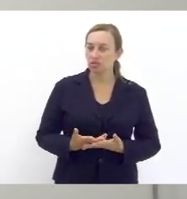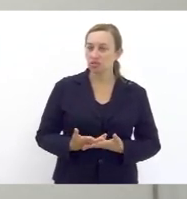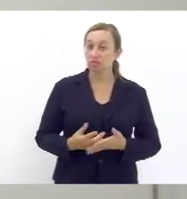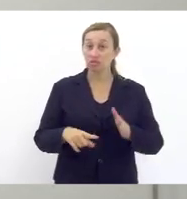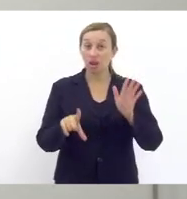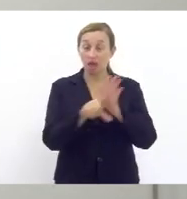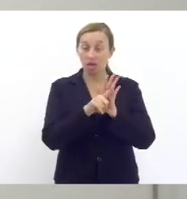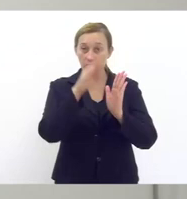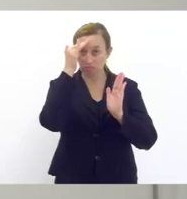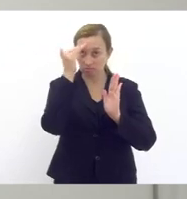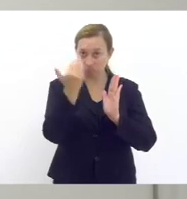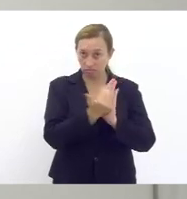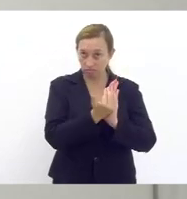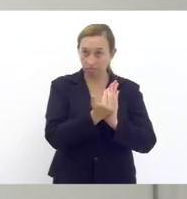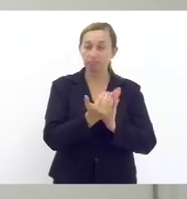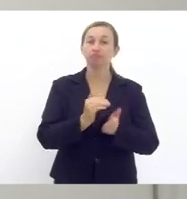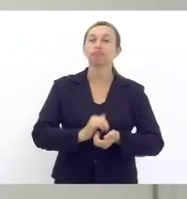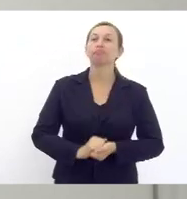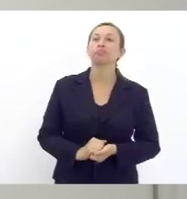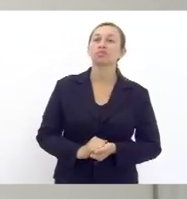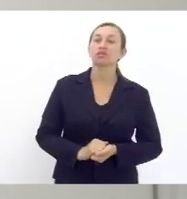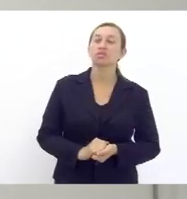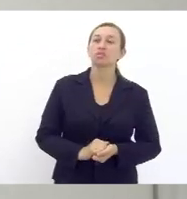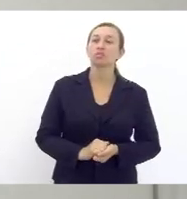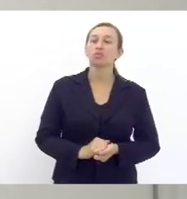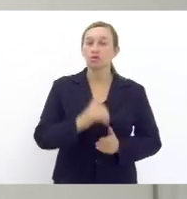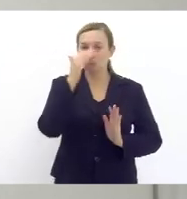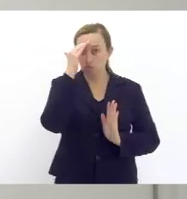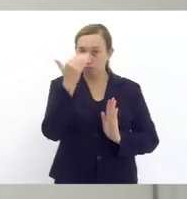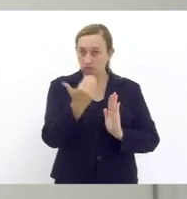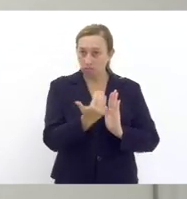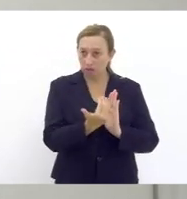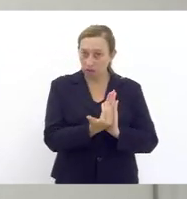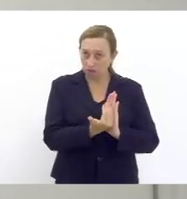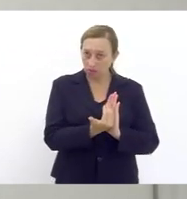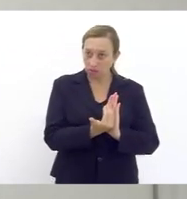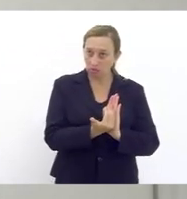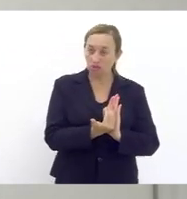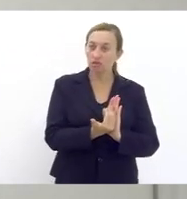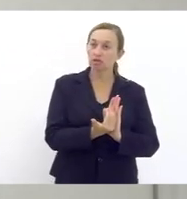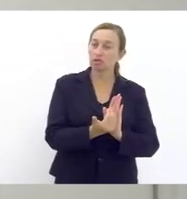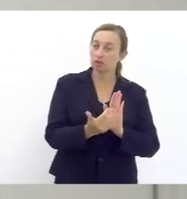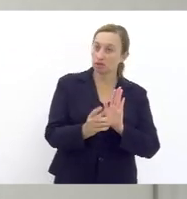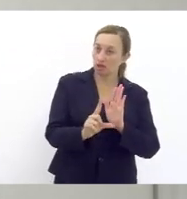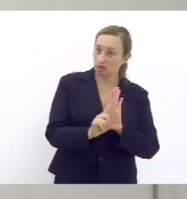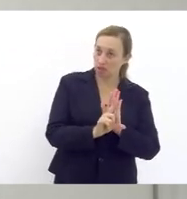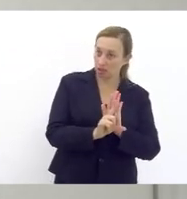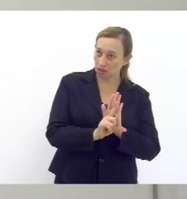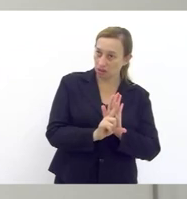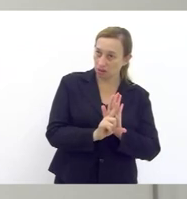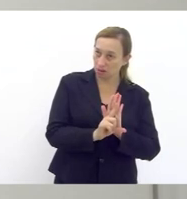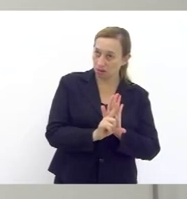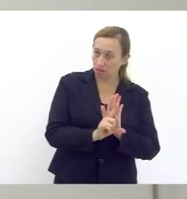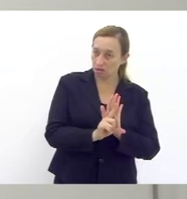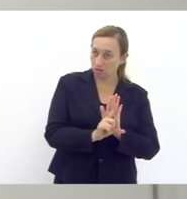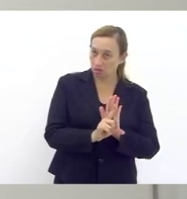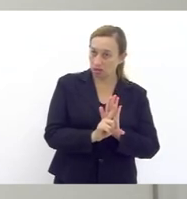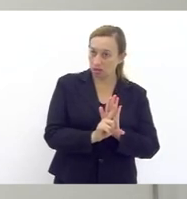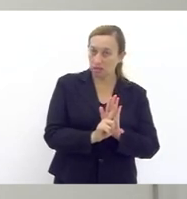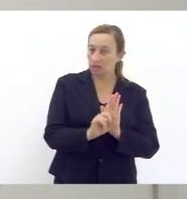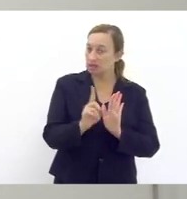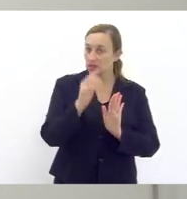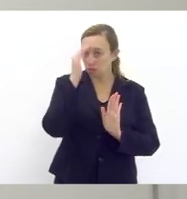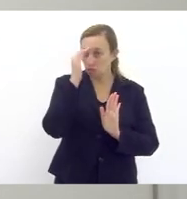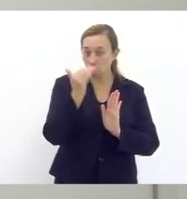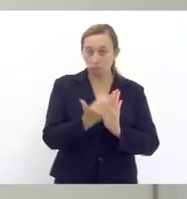luz da lei o coração comprimento o descobrimento ou excesso não é bem visto na nossa instituição